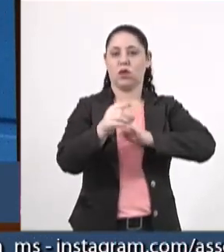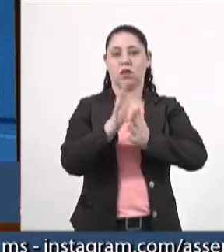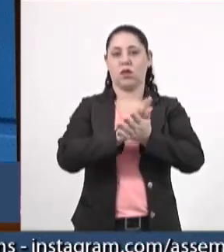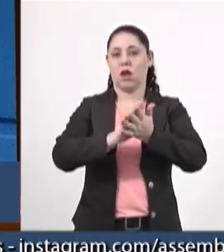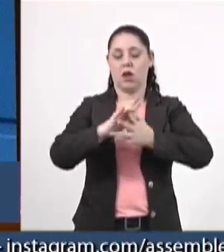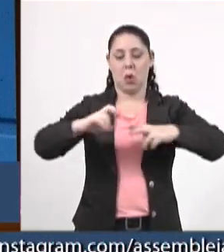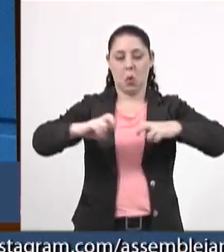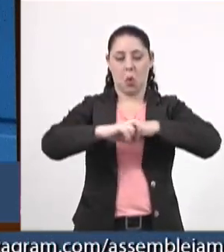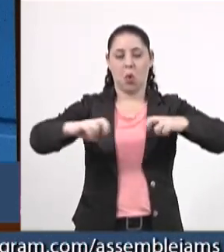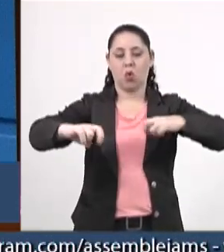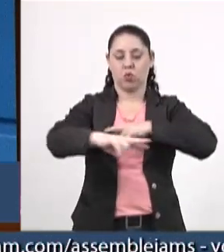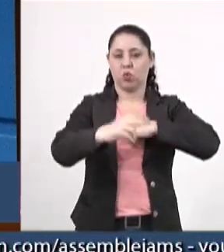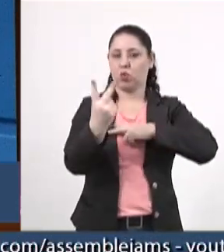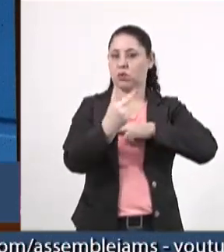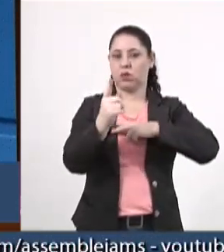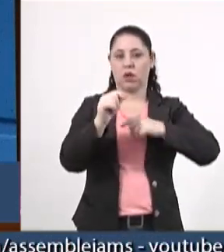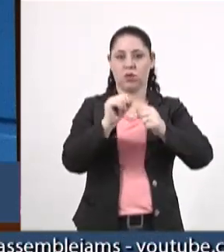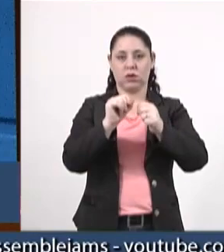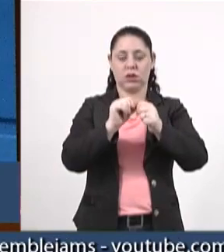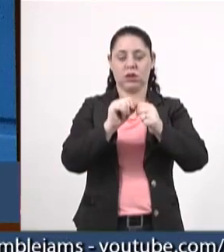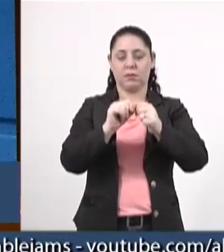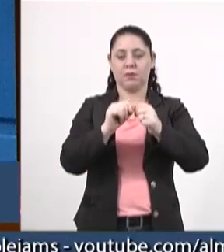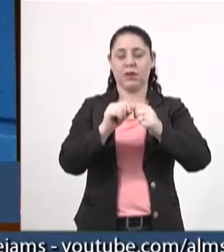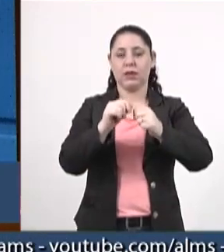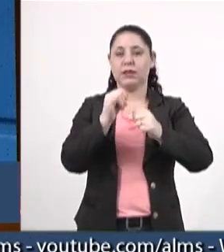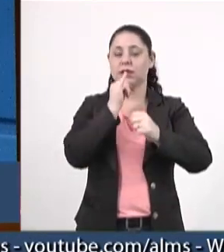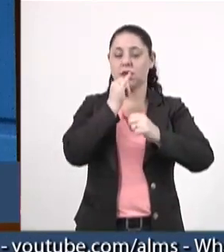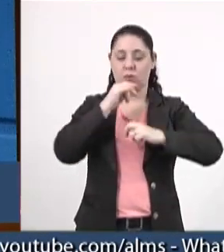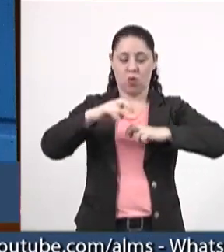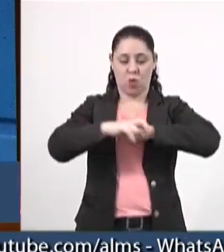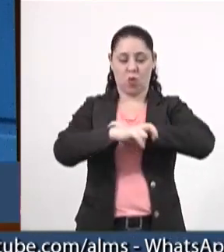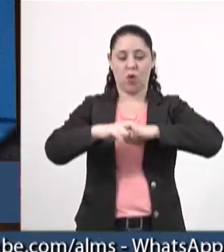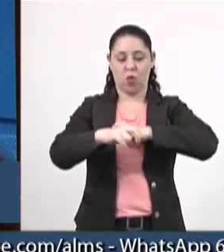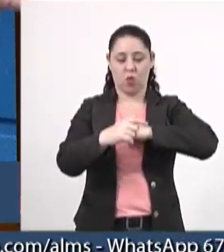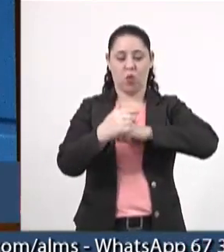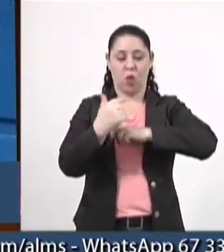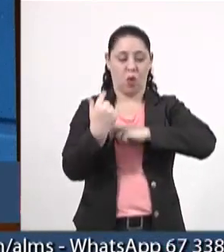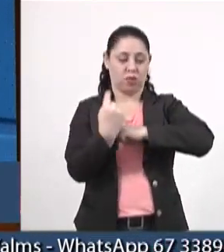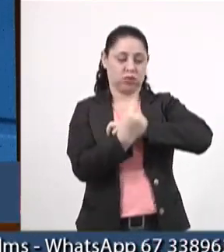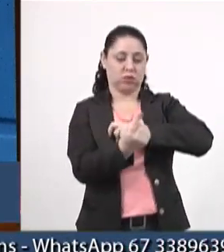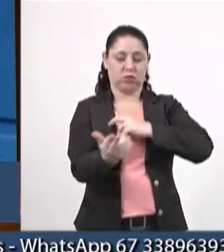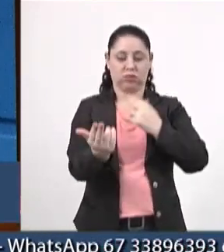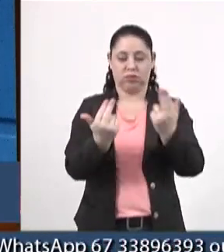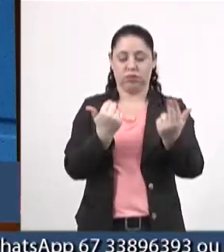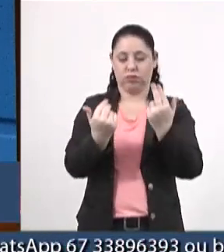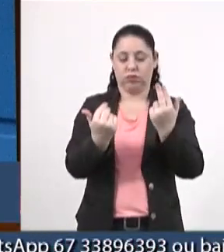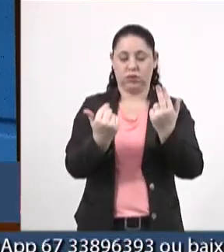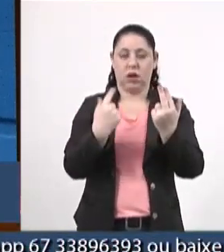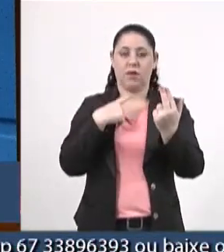com duplicação, faixa adicional é uma terceira faixa, e nós ficaríamos ainda com